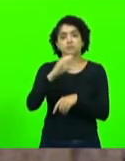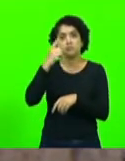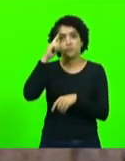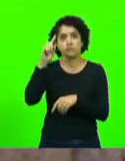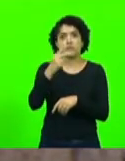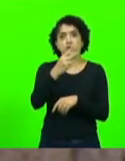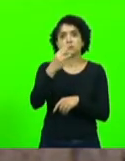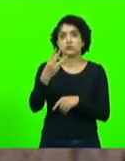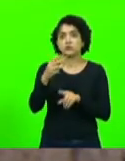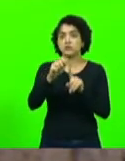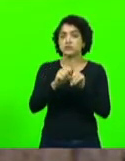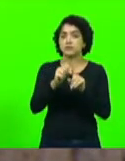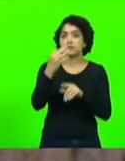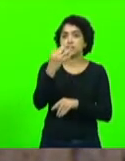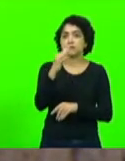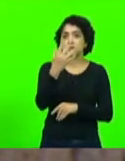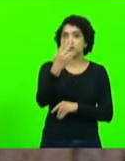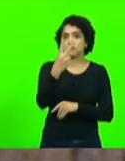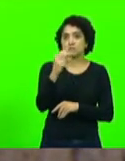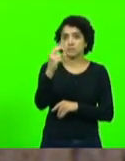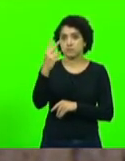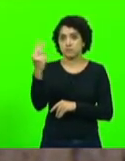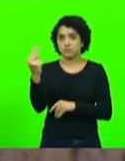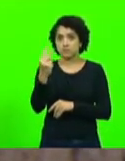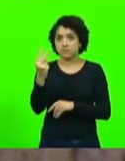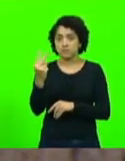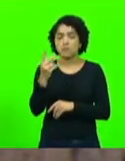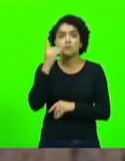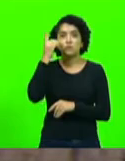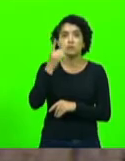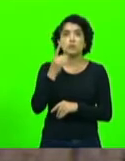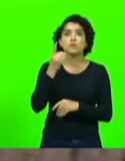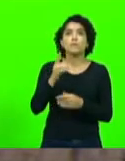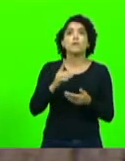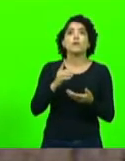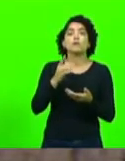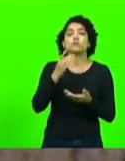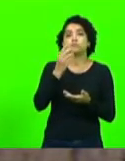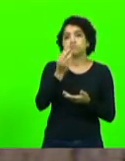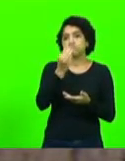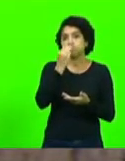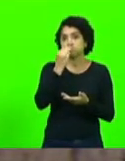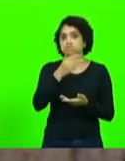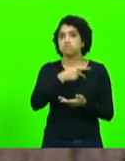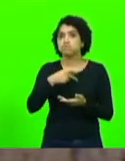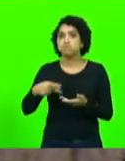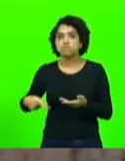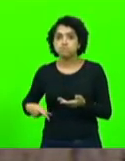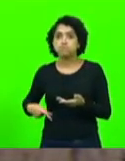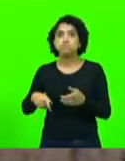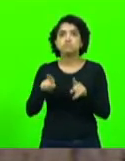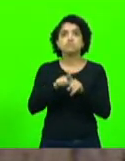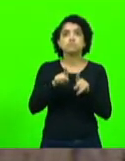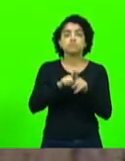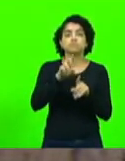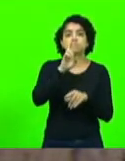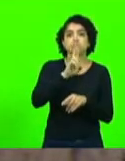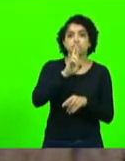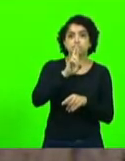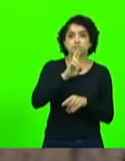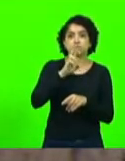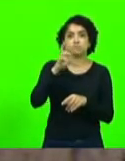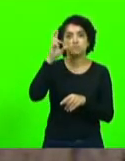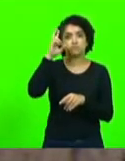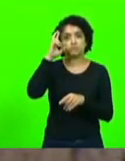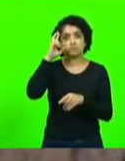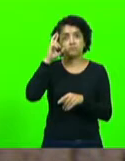de fevereiro de 2022. Na presidência, deputados Moacir Sopelsa, Maurício Kudilac. Na secretaria, deputado Ricardo Alba, Rodrigo Minotto, Paulinha